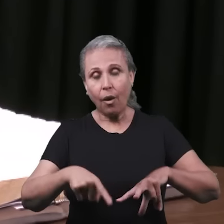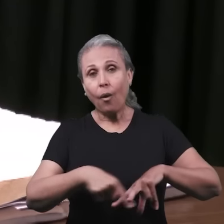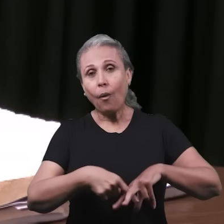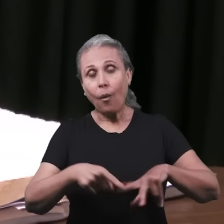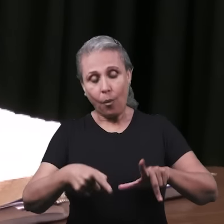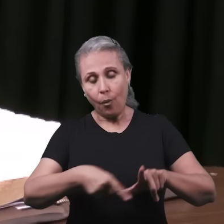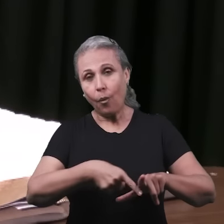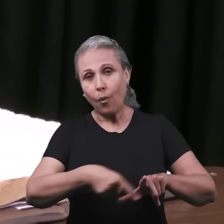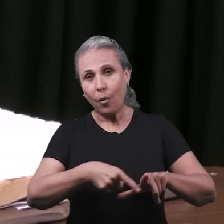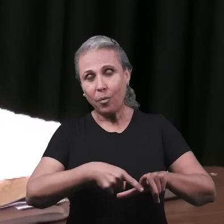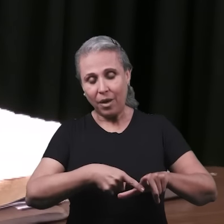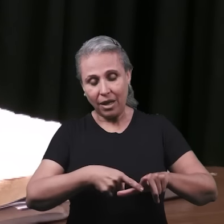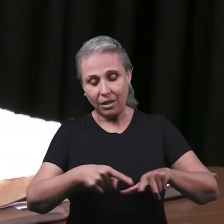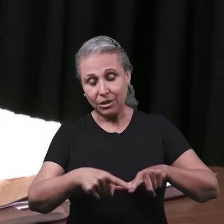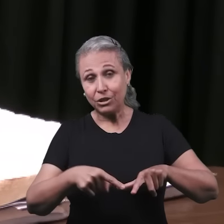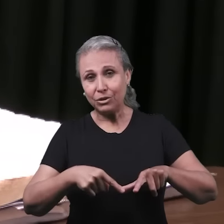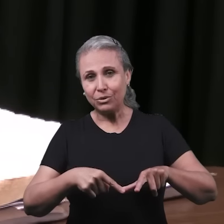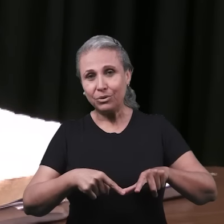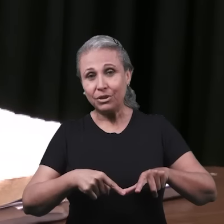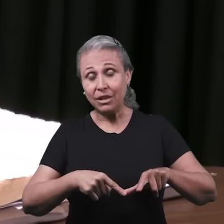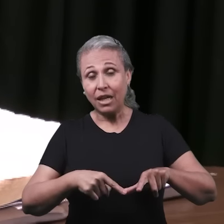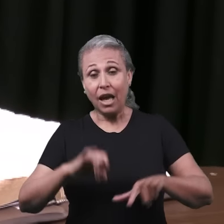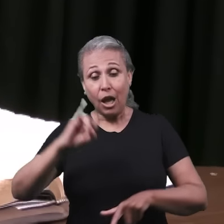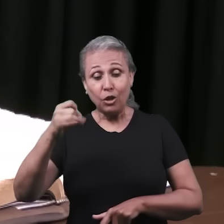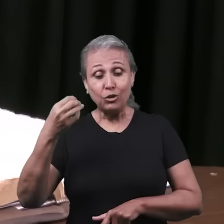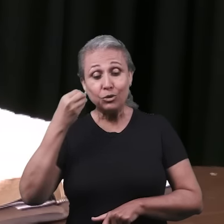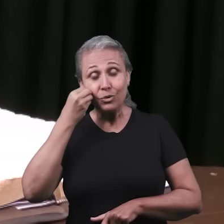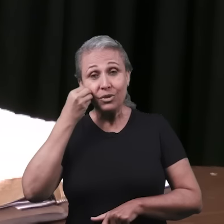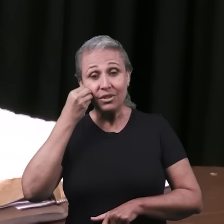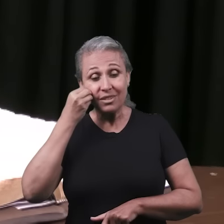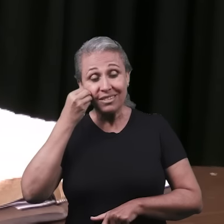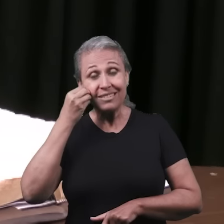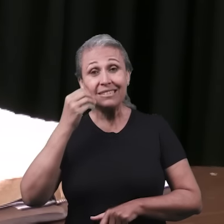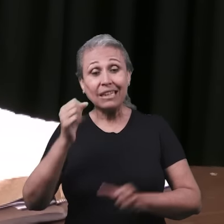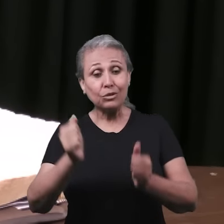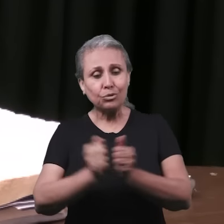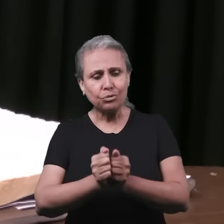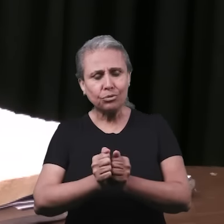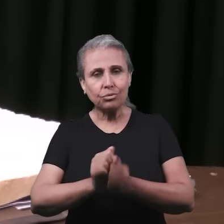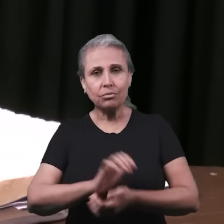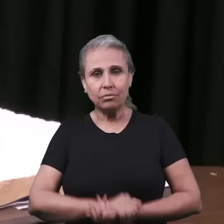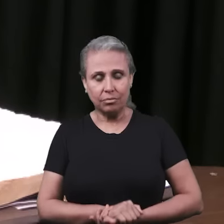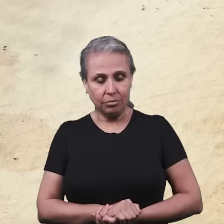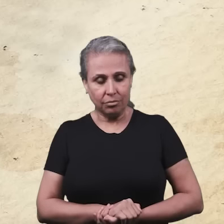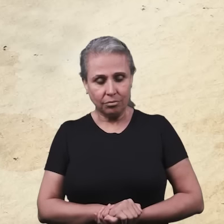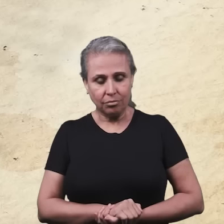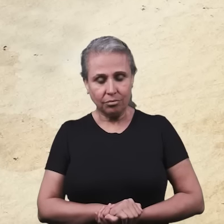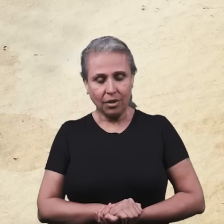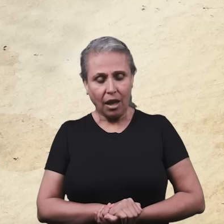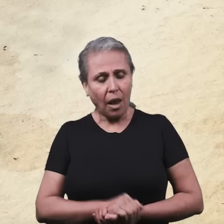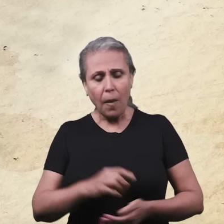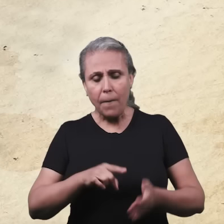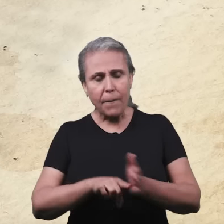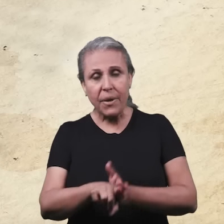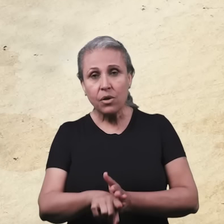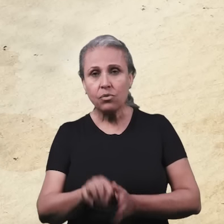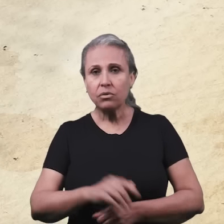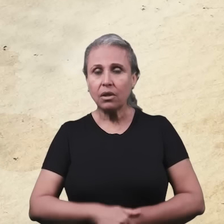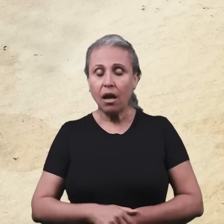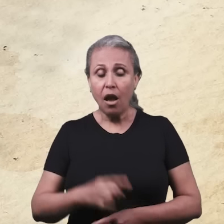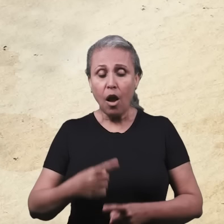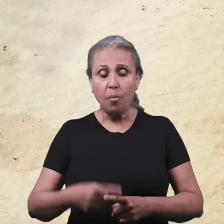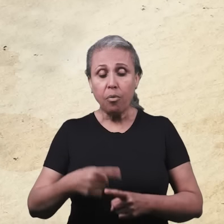João capítulo 12 e ele faz a seguinte colocação: por que não se vendeu esse unguento por